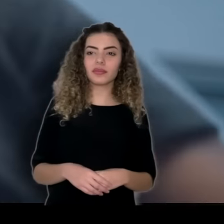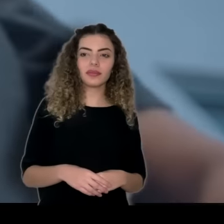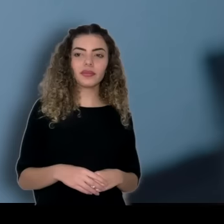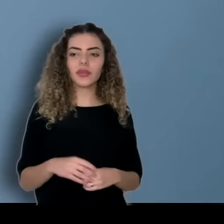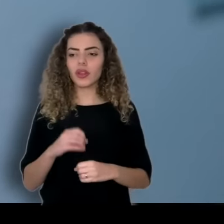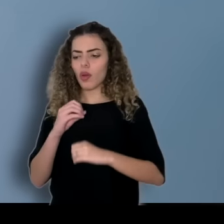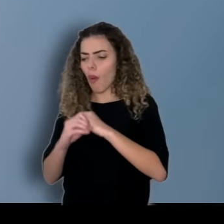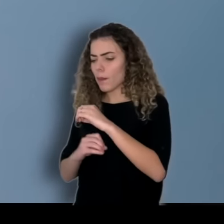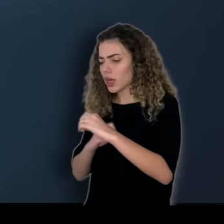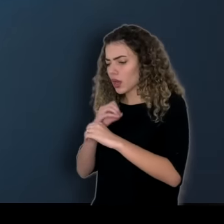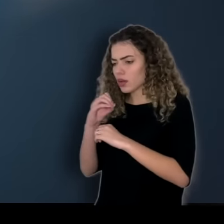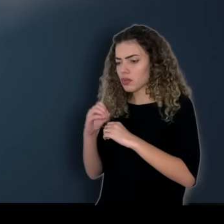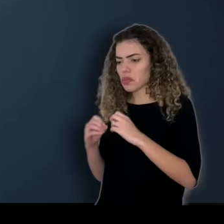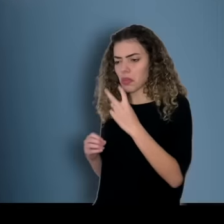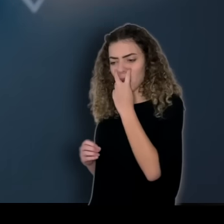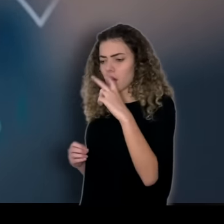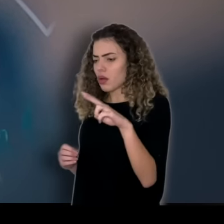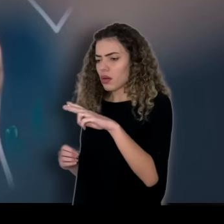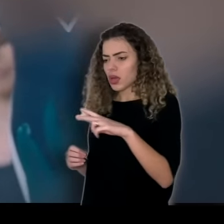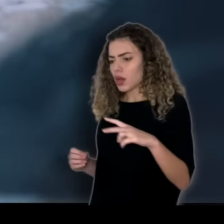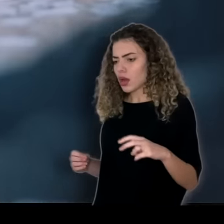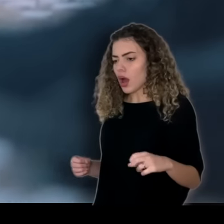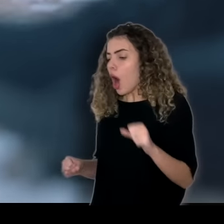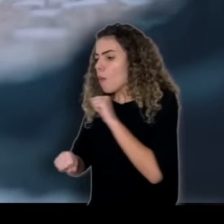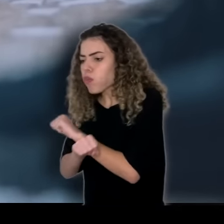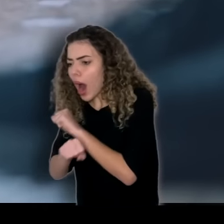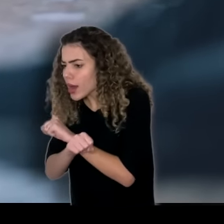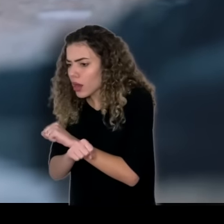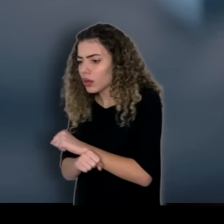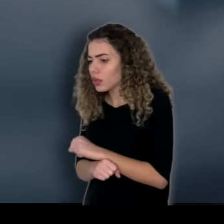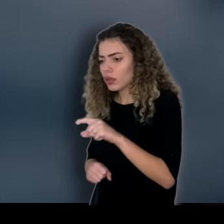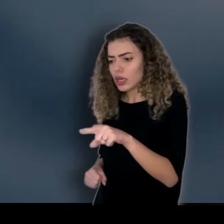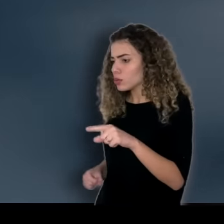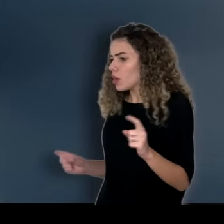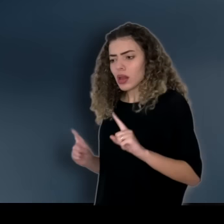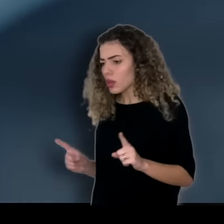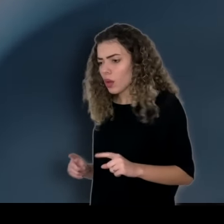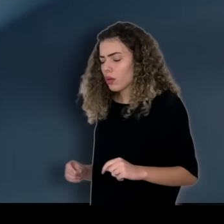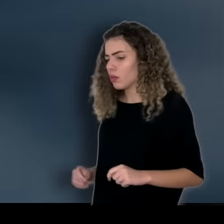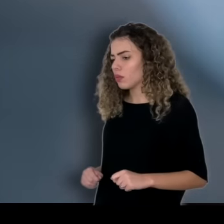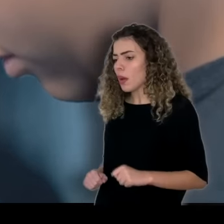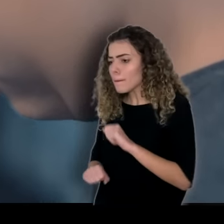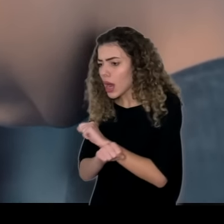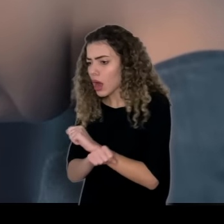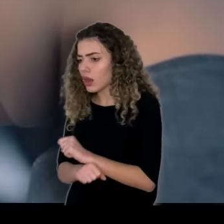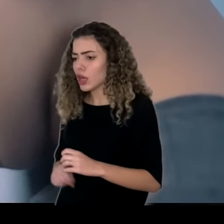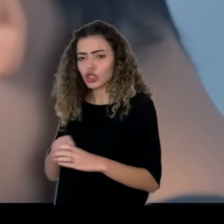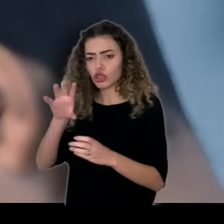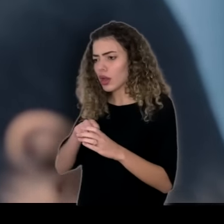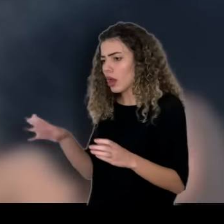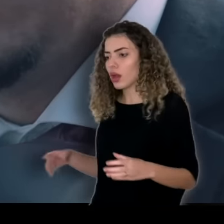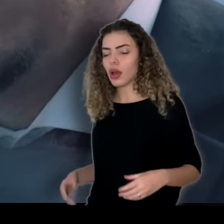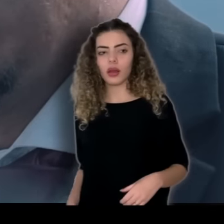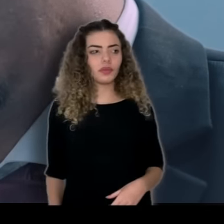De repente um obreiro se aproximou E a mamãe percebeu que o obreiro com o moço brigou A mãe se